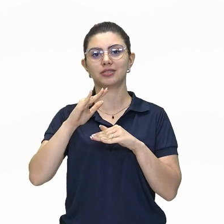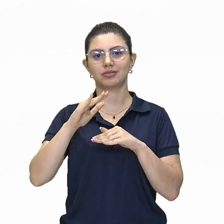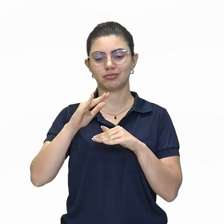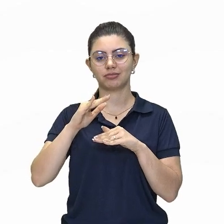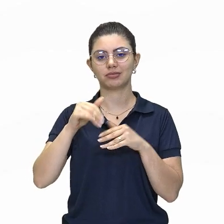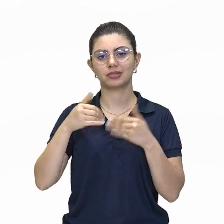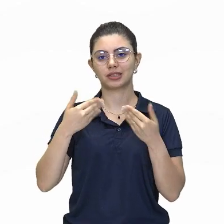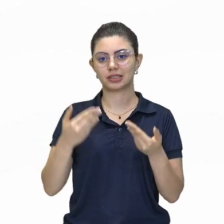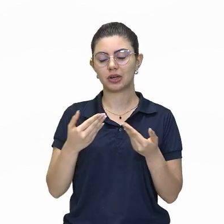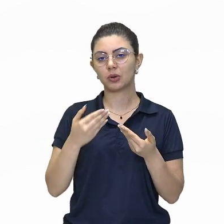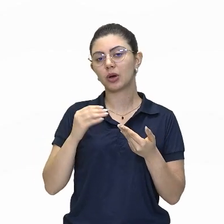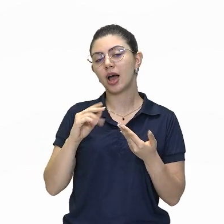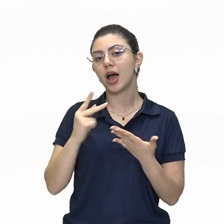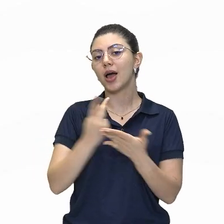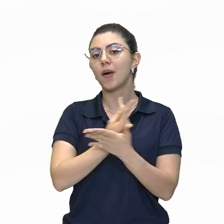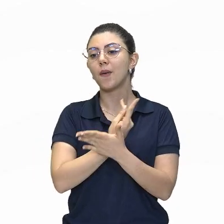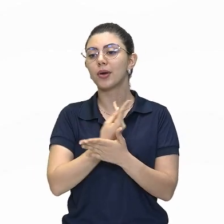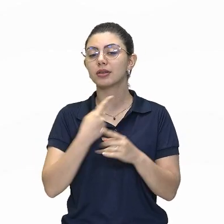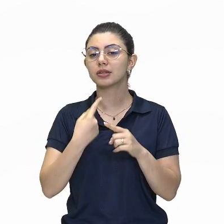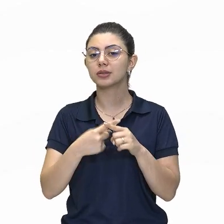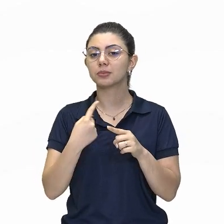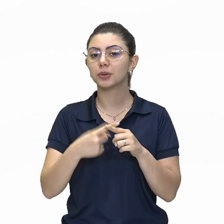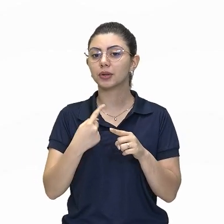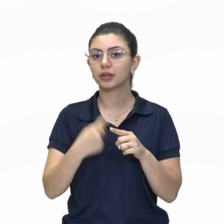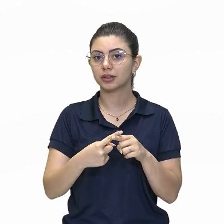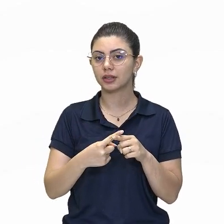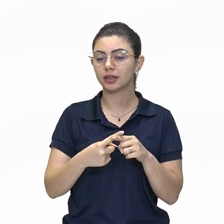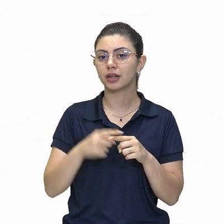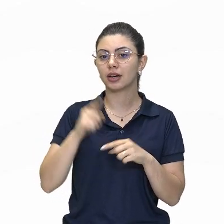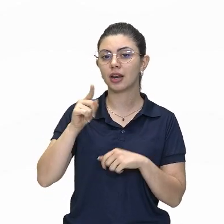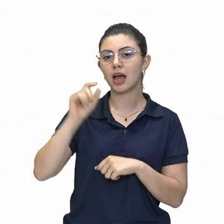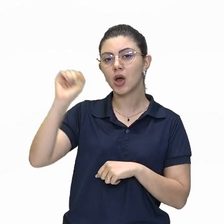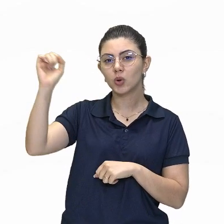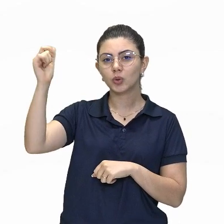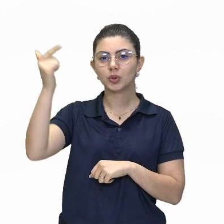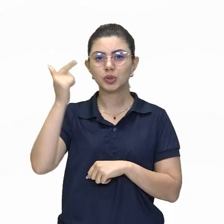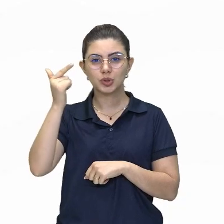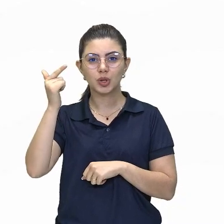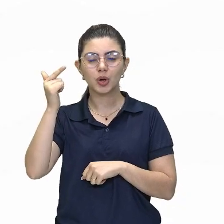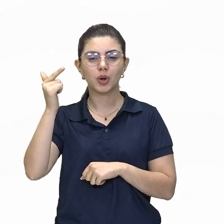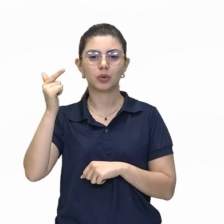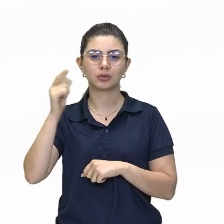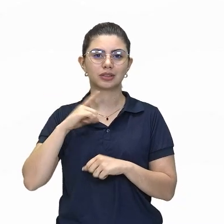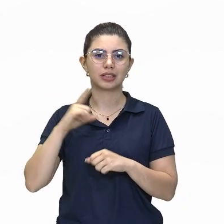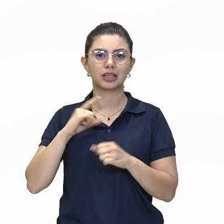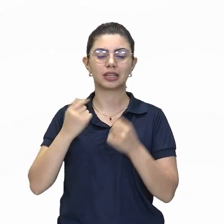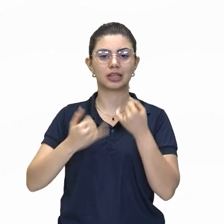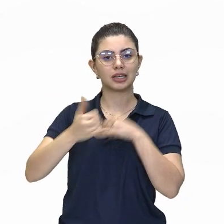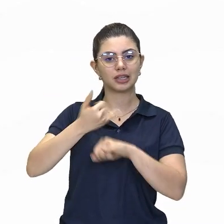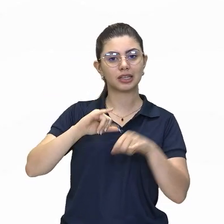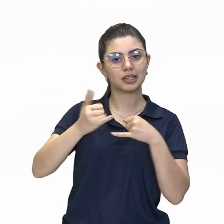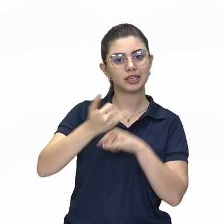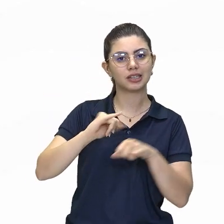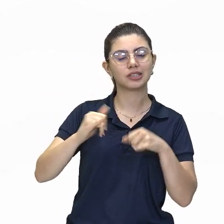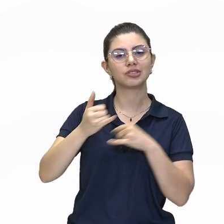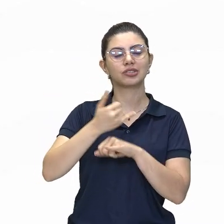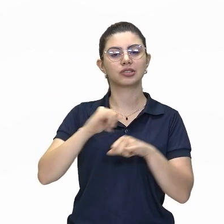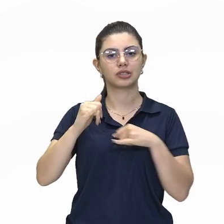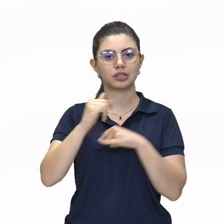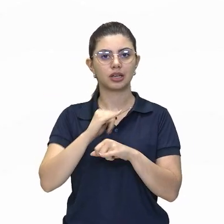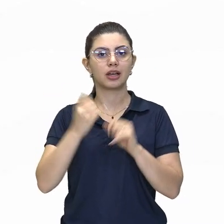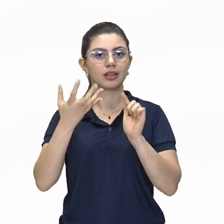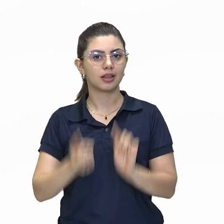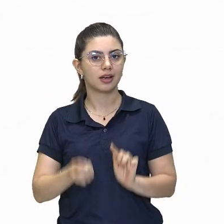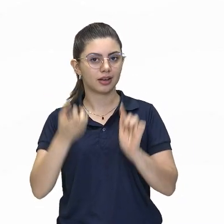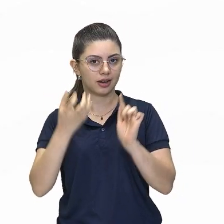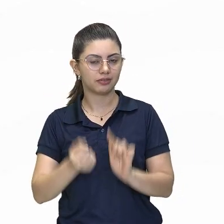no Sol acontece por quê? Porque o Sol funciona com uma grande luta entre a energia, entre a força gravitacional